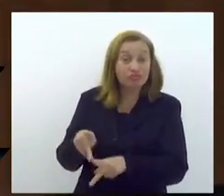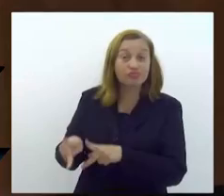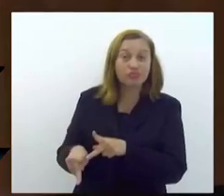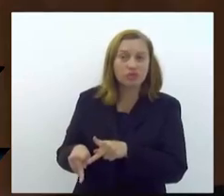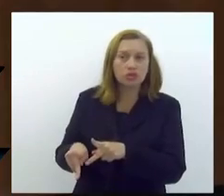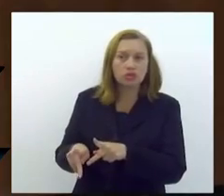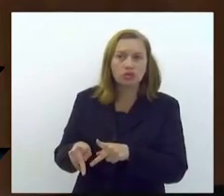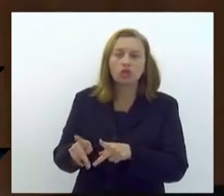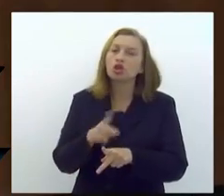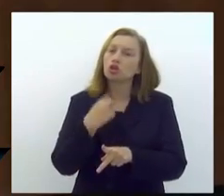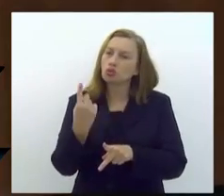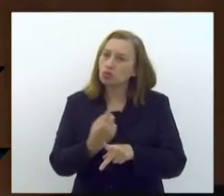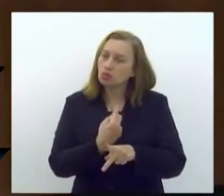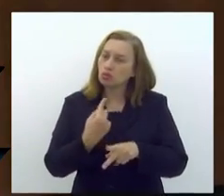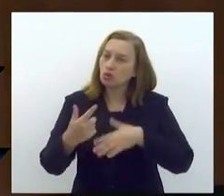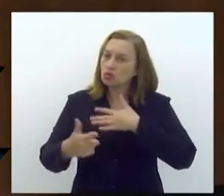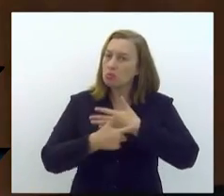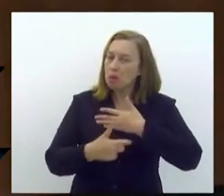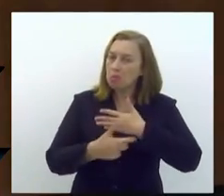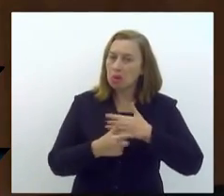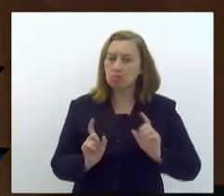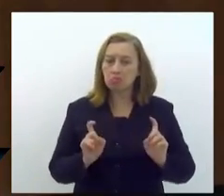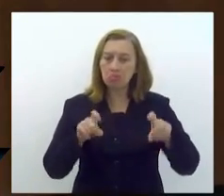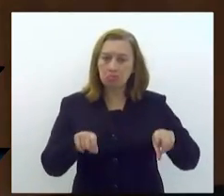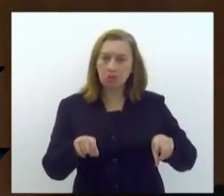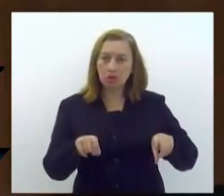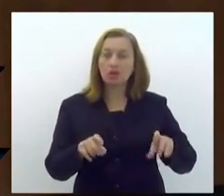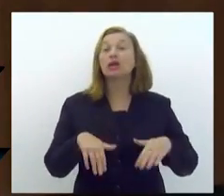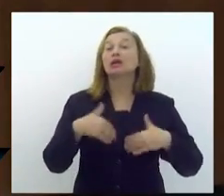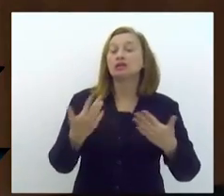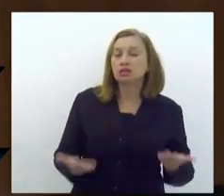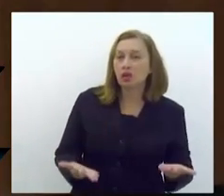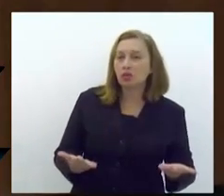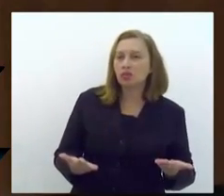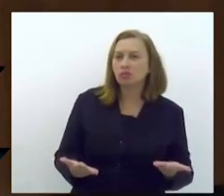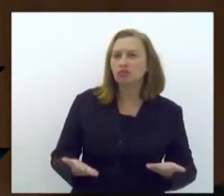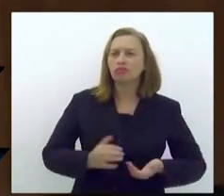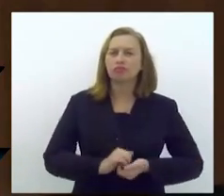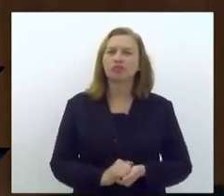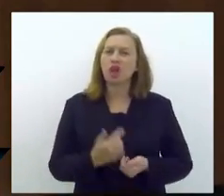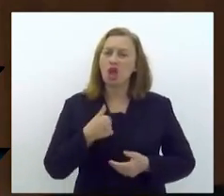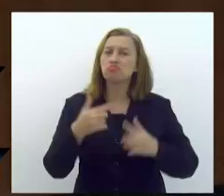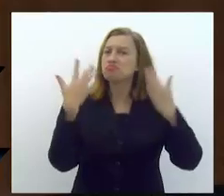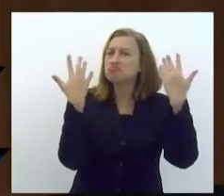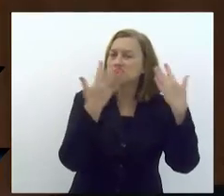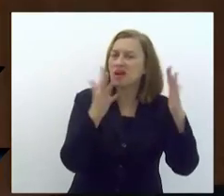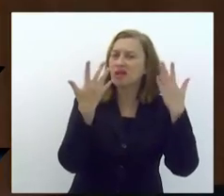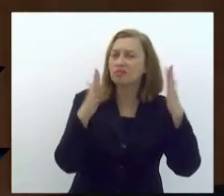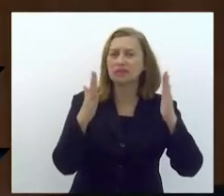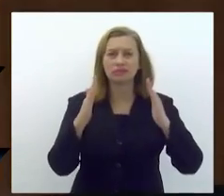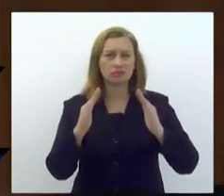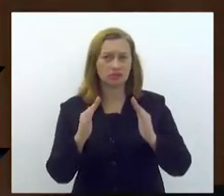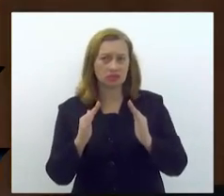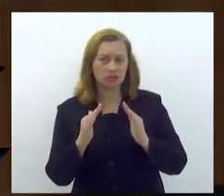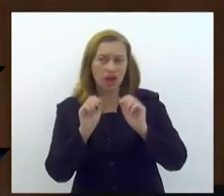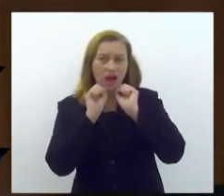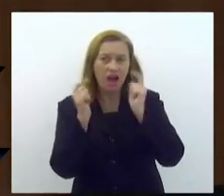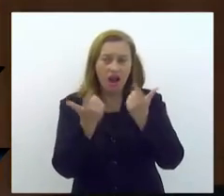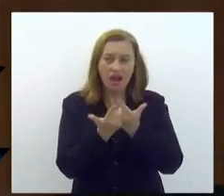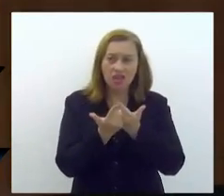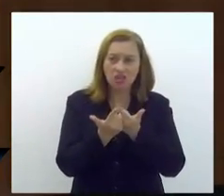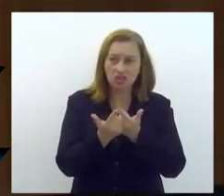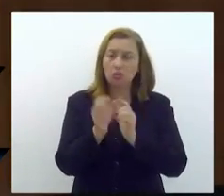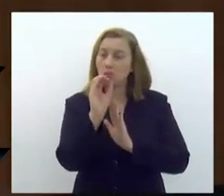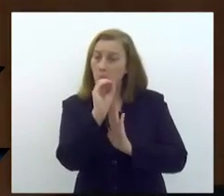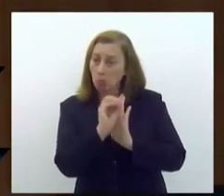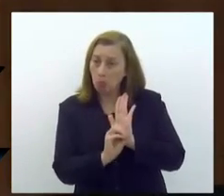no Exercício do nosso mandato então na medida que eu parabenizo a casa por essa nota